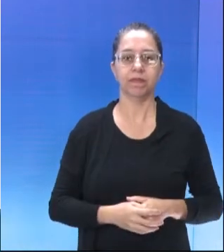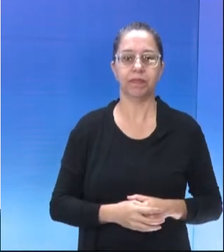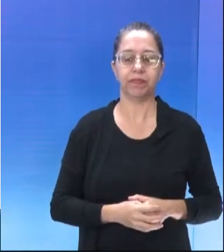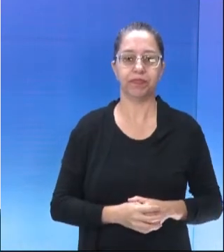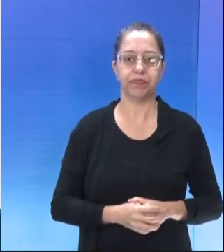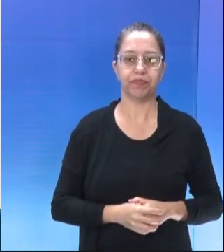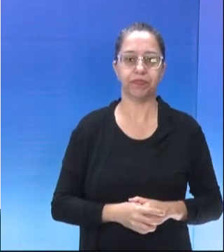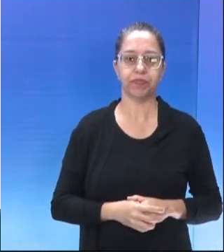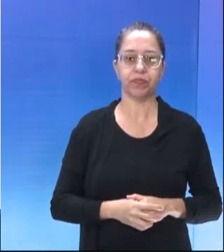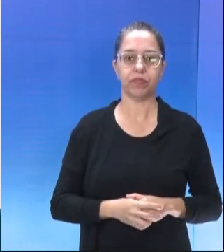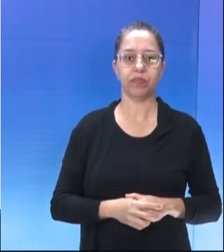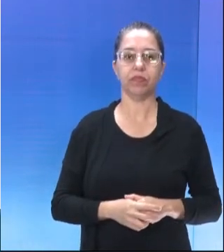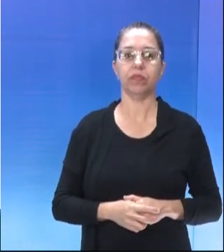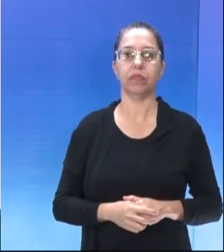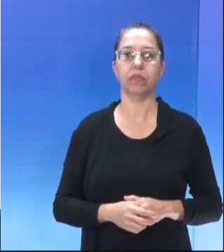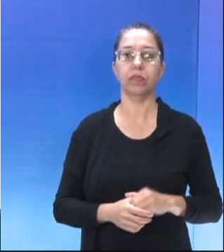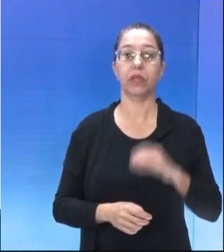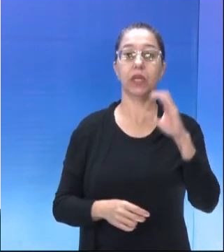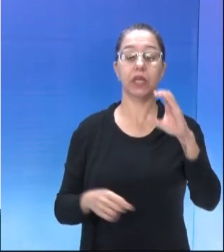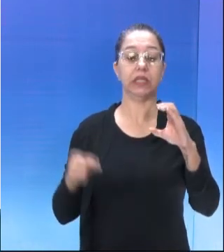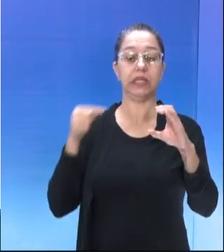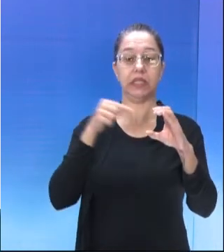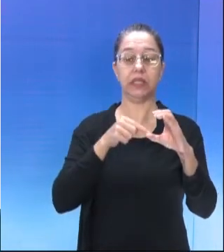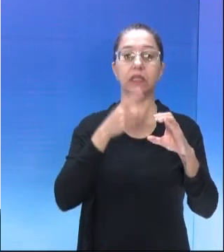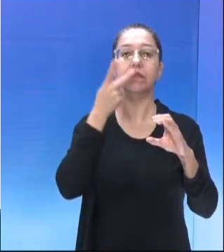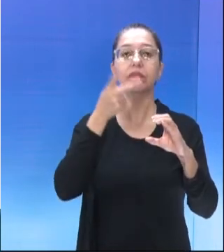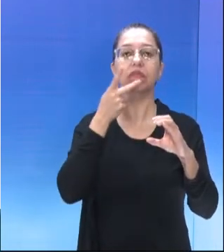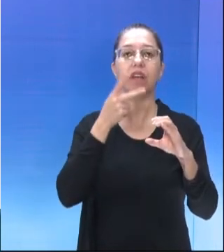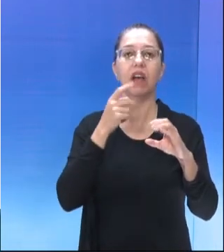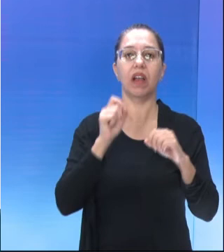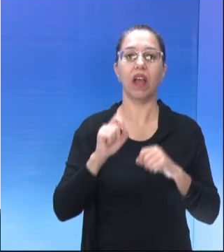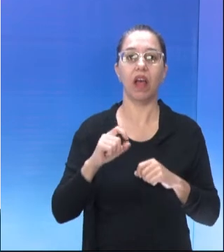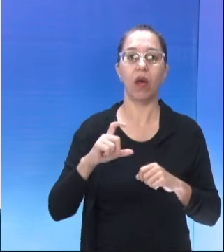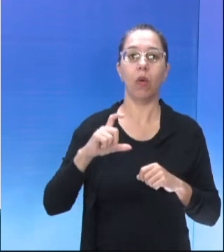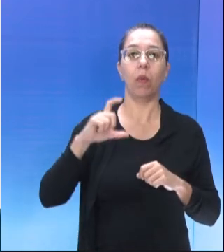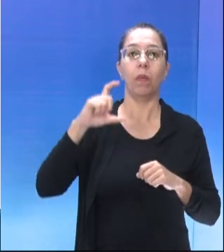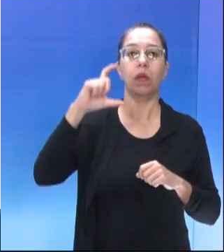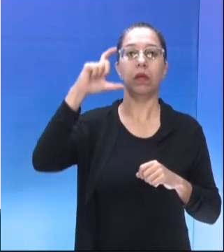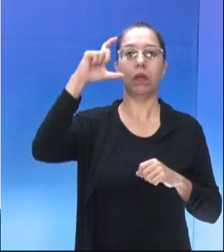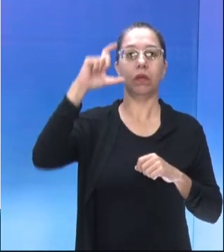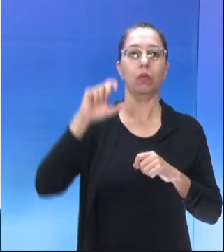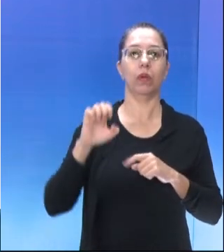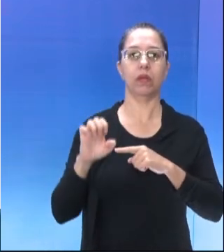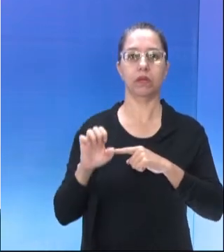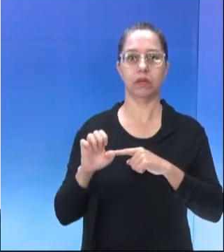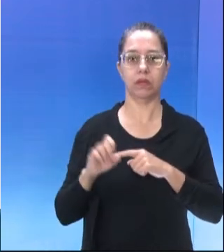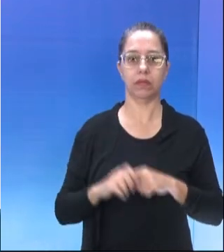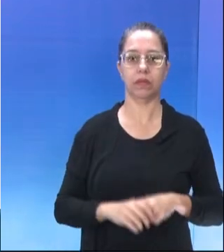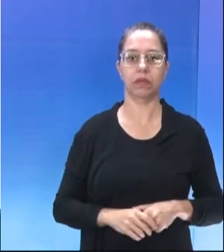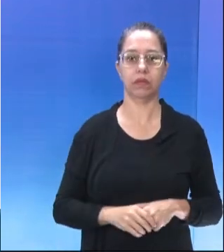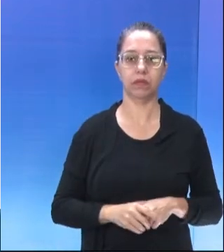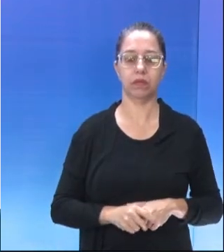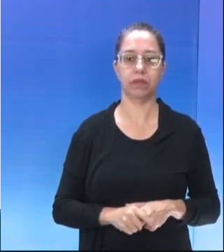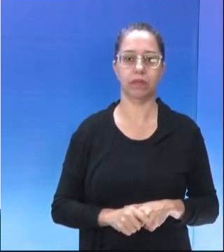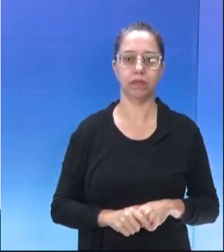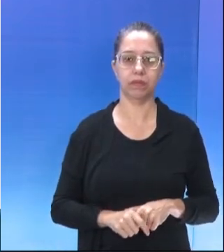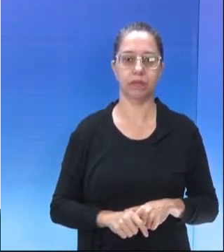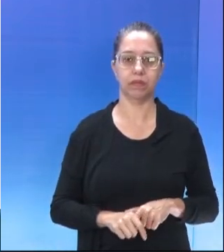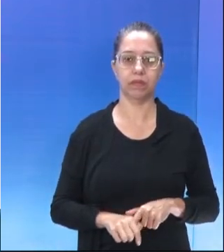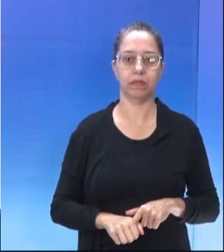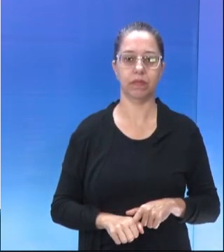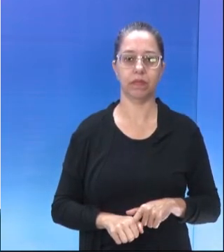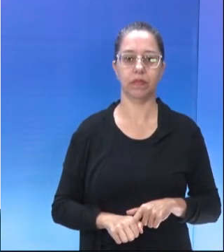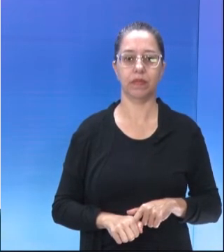na verdade não é, tá? Por quê? Porque a C fala de aumento de enzima, tá? Aumento de